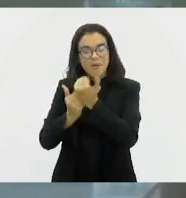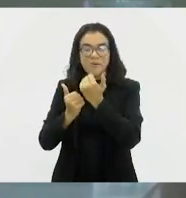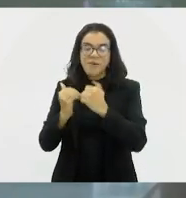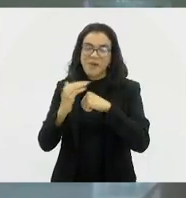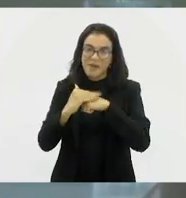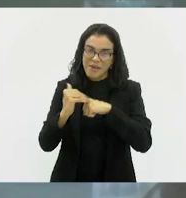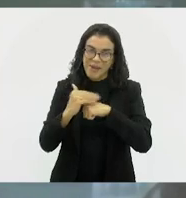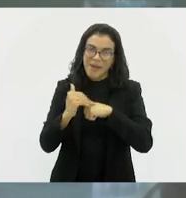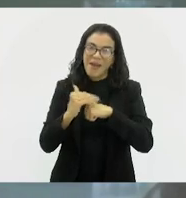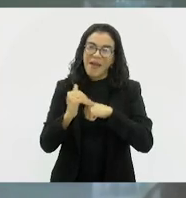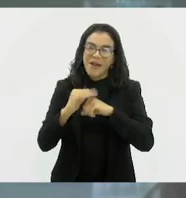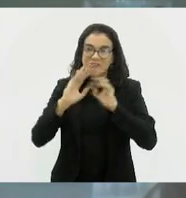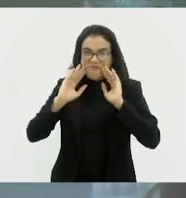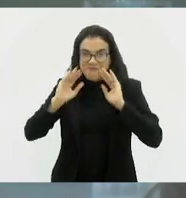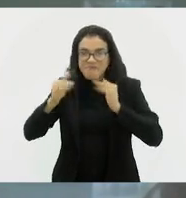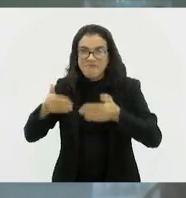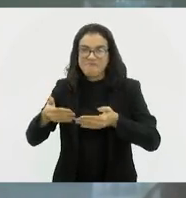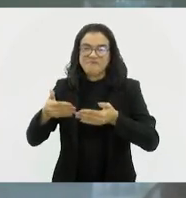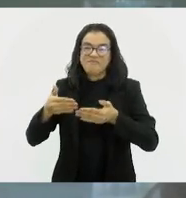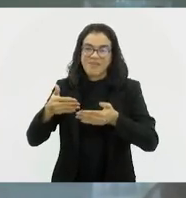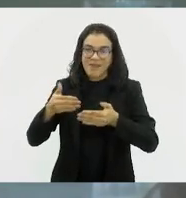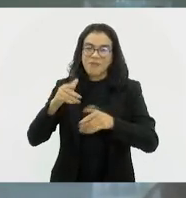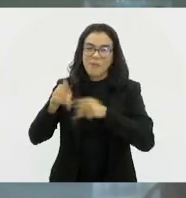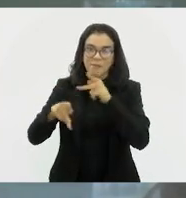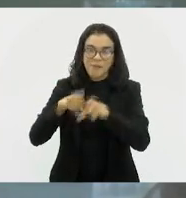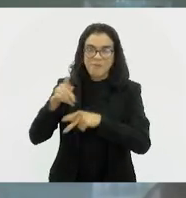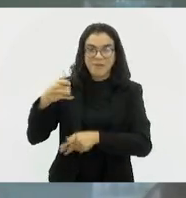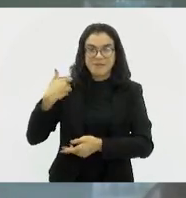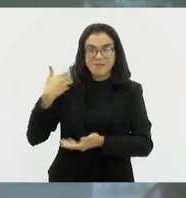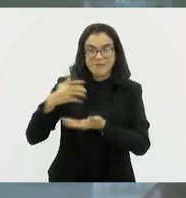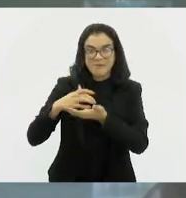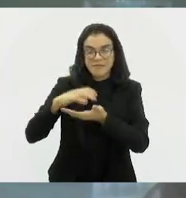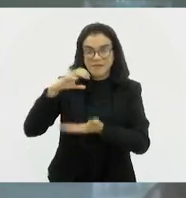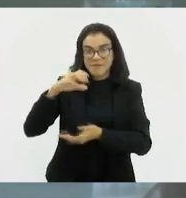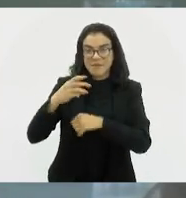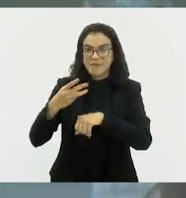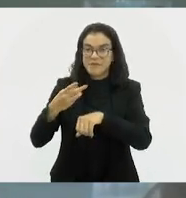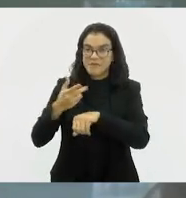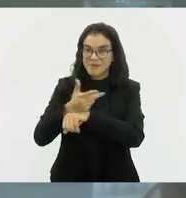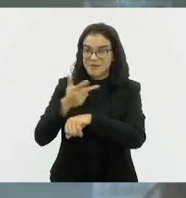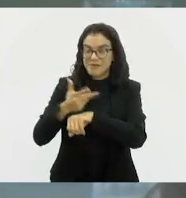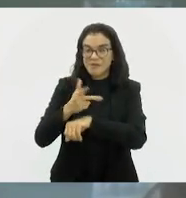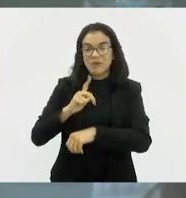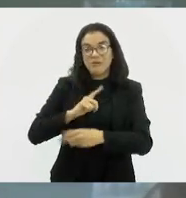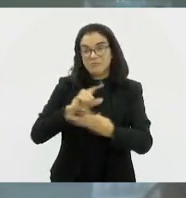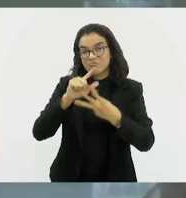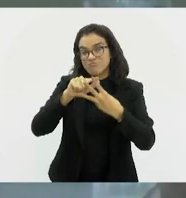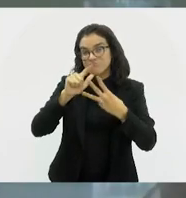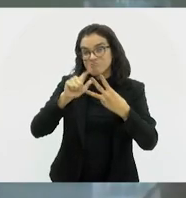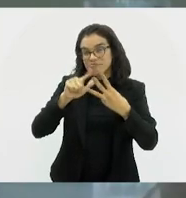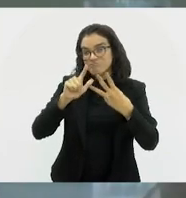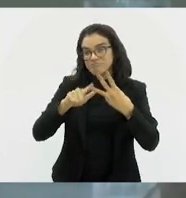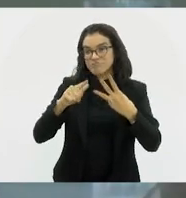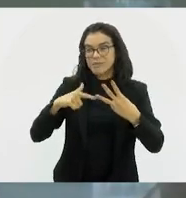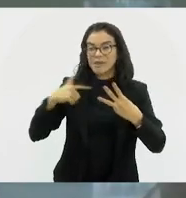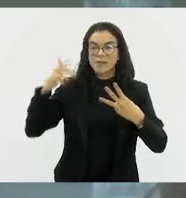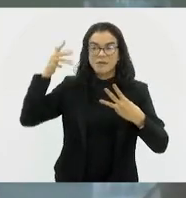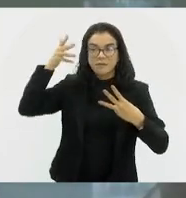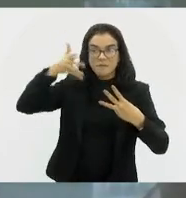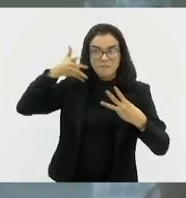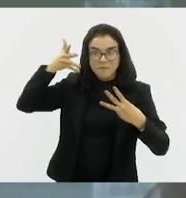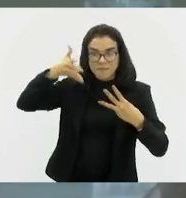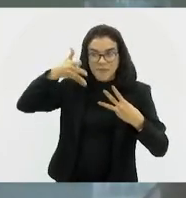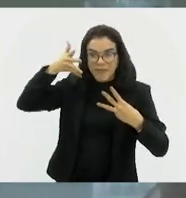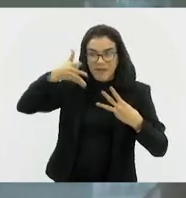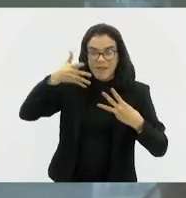com a melhor idade. Então, eu queria falar para vocês que nós vamos ouvir três palestras muito, muito importantes, onde eles terão